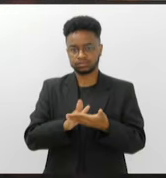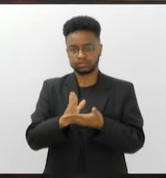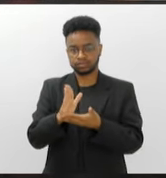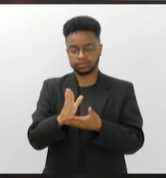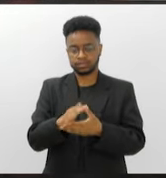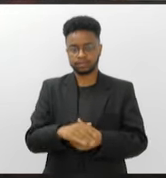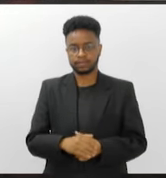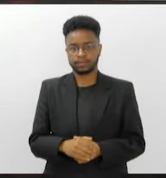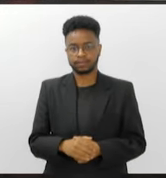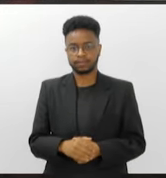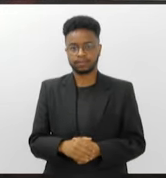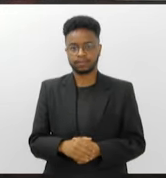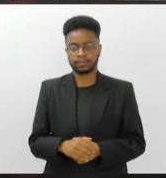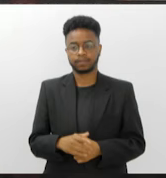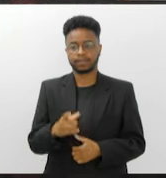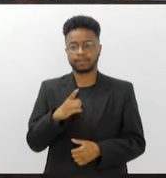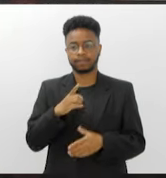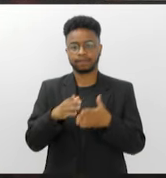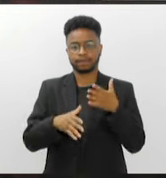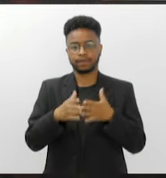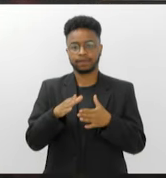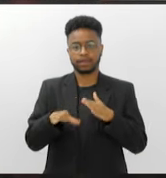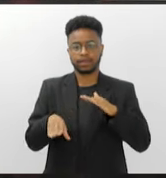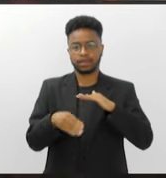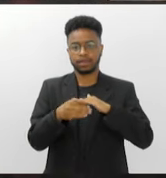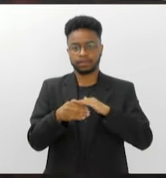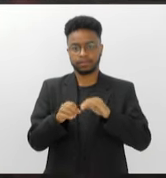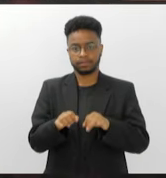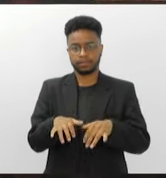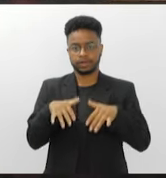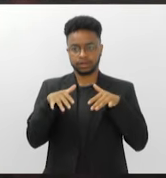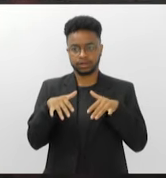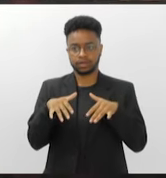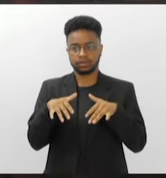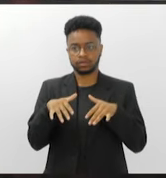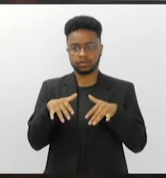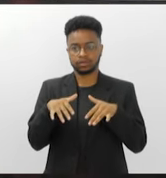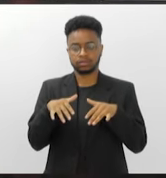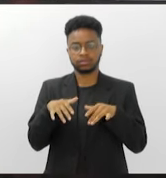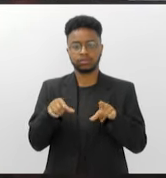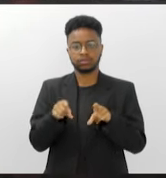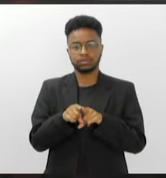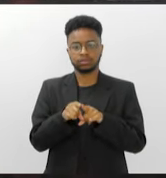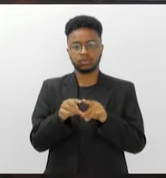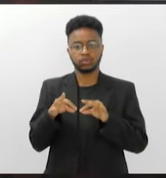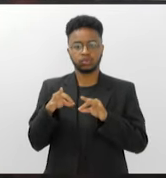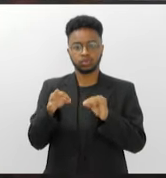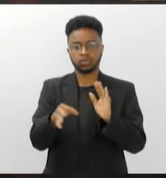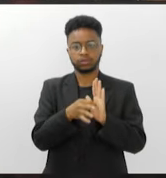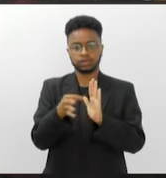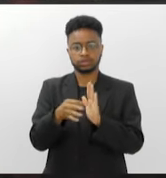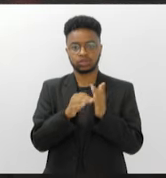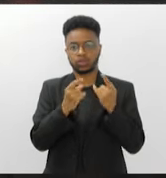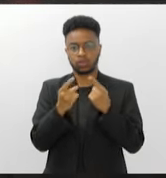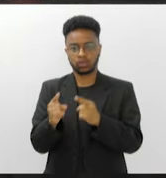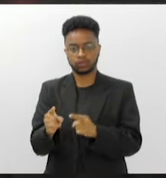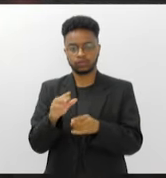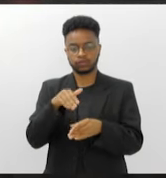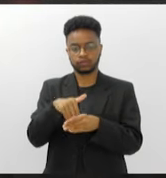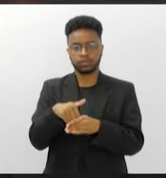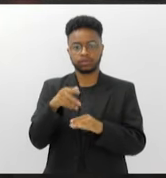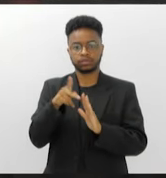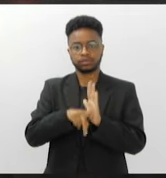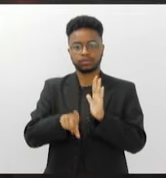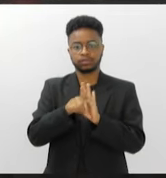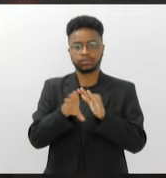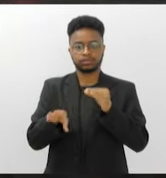Aprovado. Ficam prejudicadas as emendas de plenário, com todos os pareceres contrários. Em votação, o projeto assim